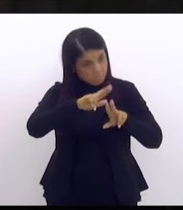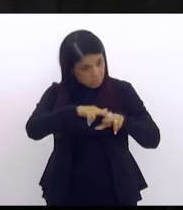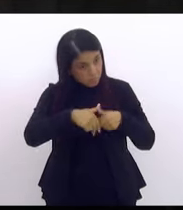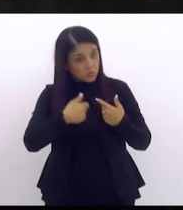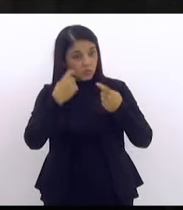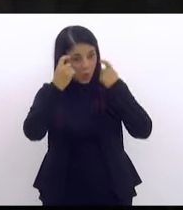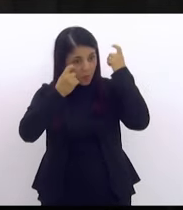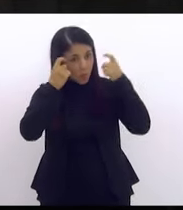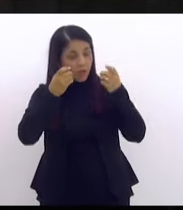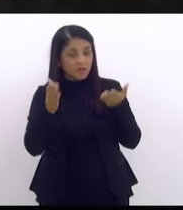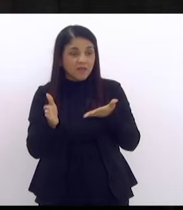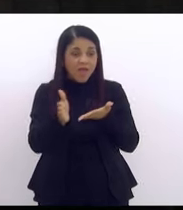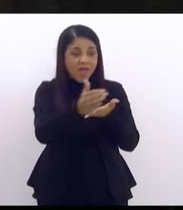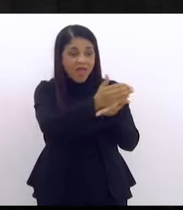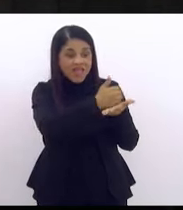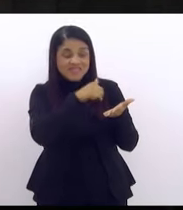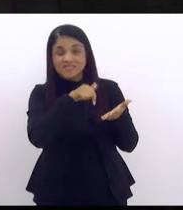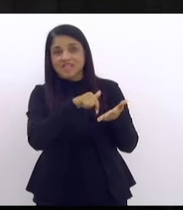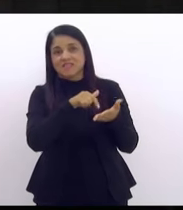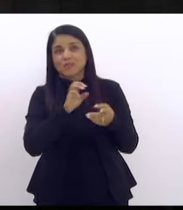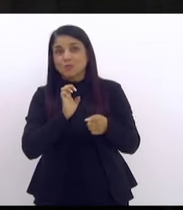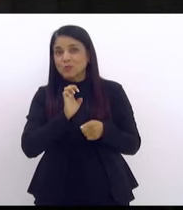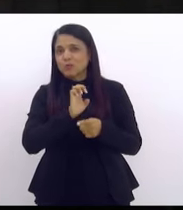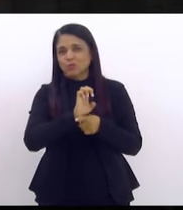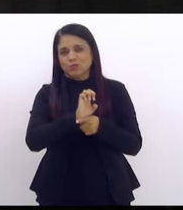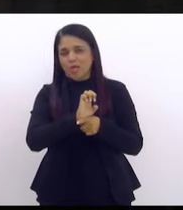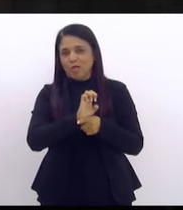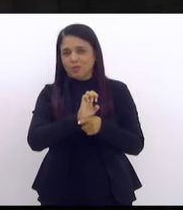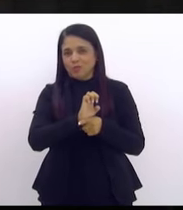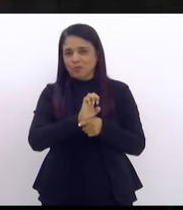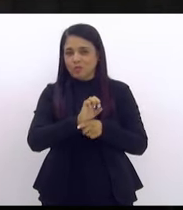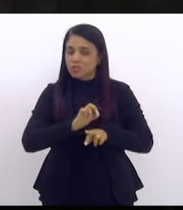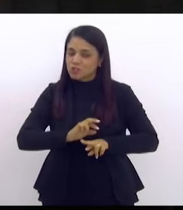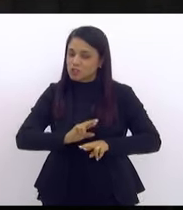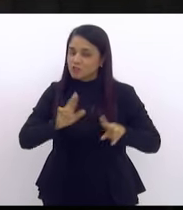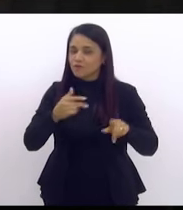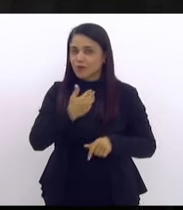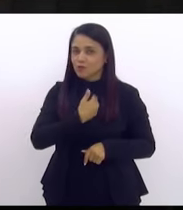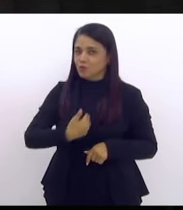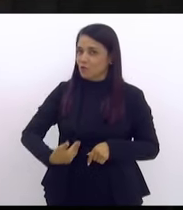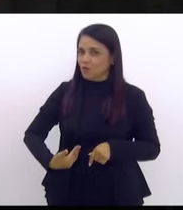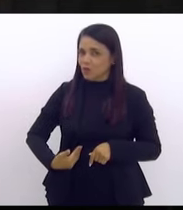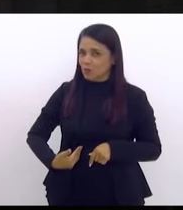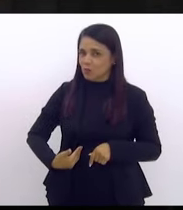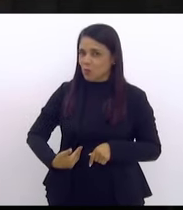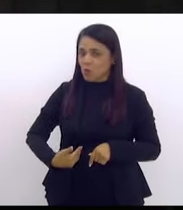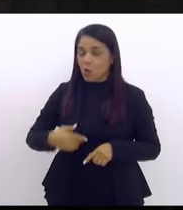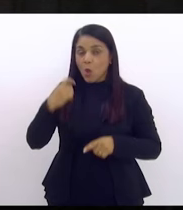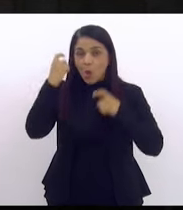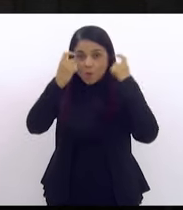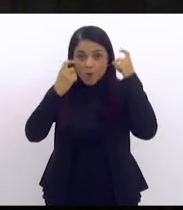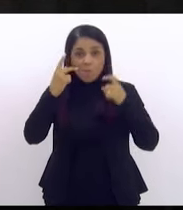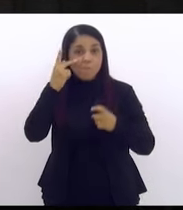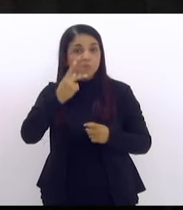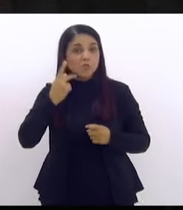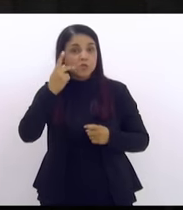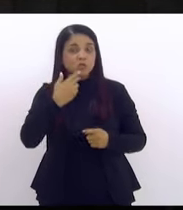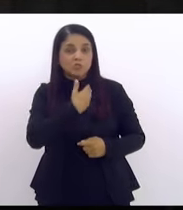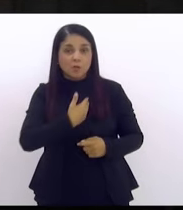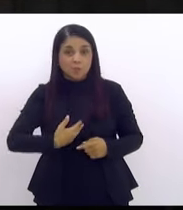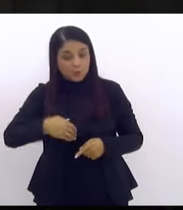preocupado com a receita do Estado e não do governo. Eu estou preocupado com as políticas públicas de